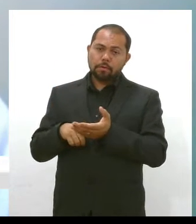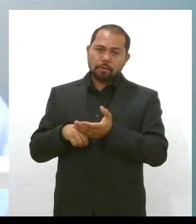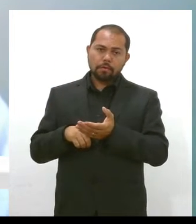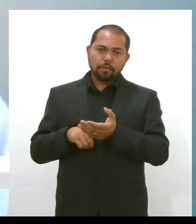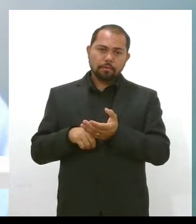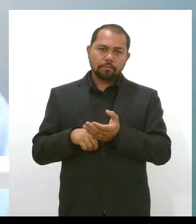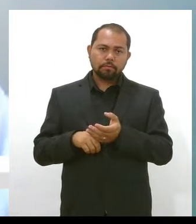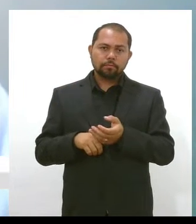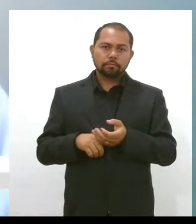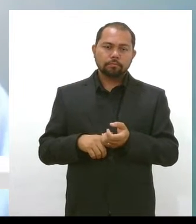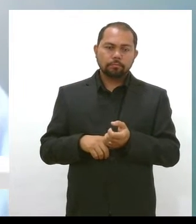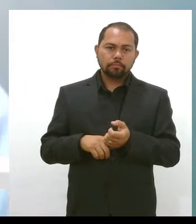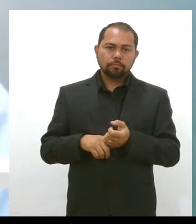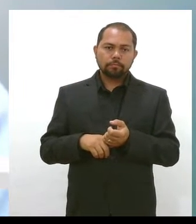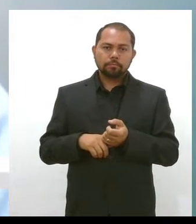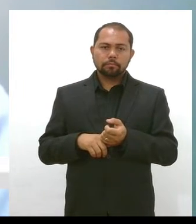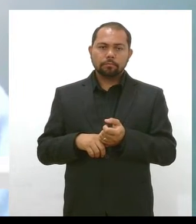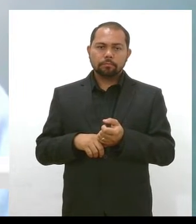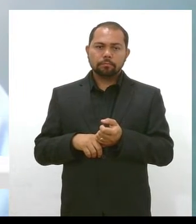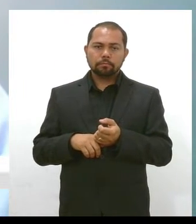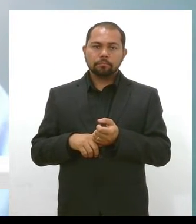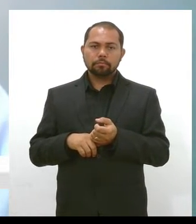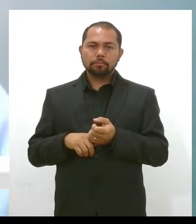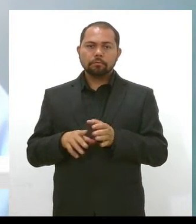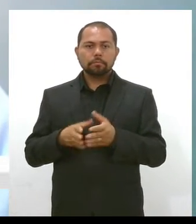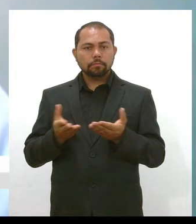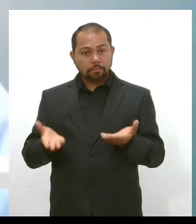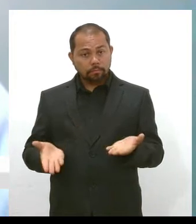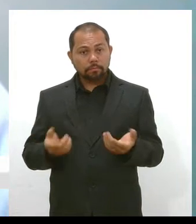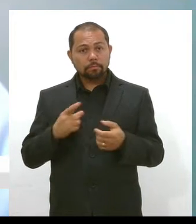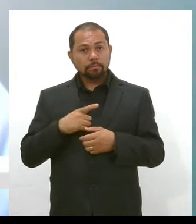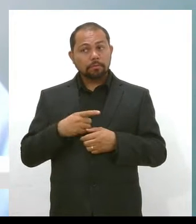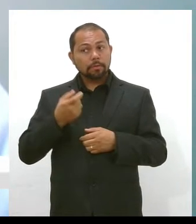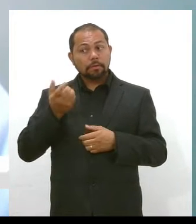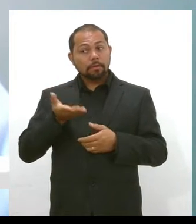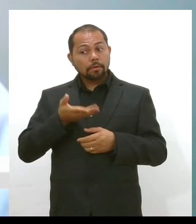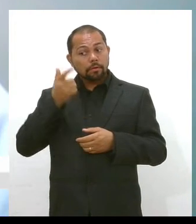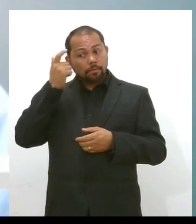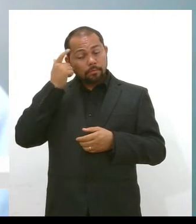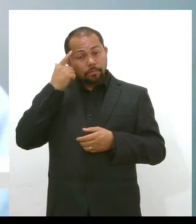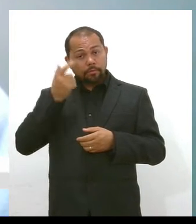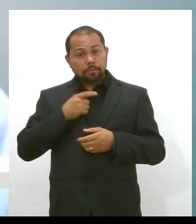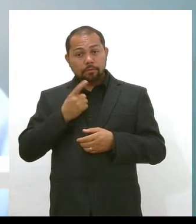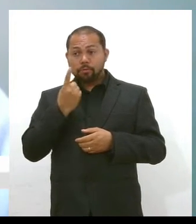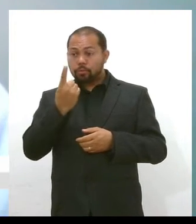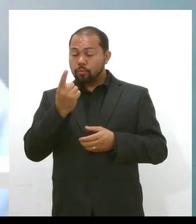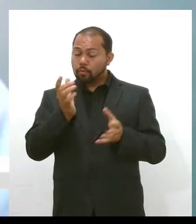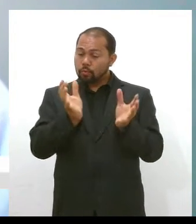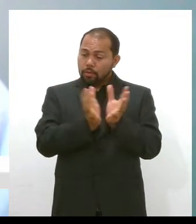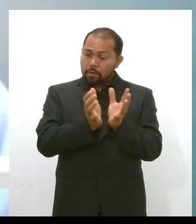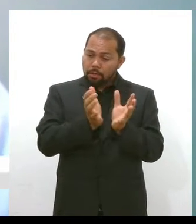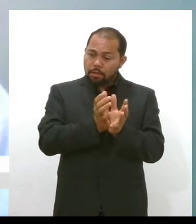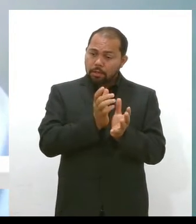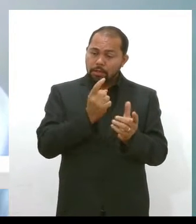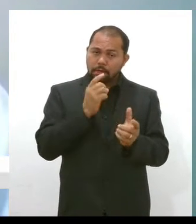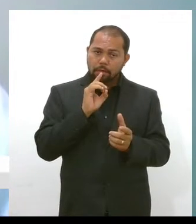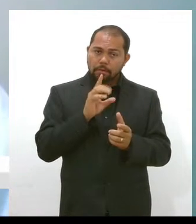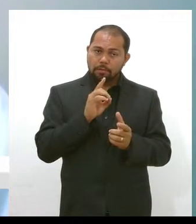também. Então, você imagine uma equipe para atender